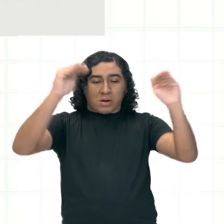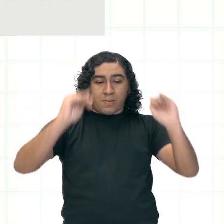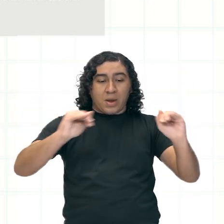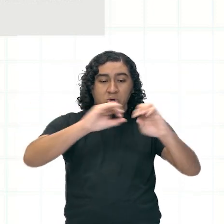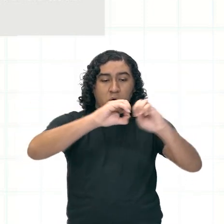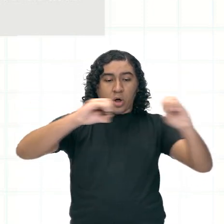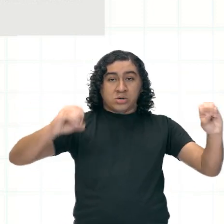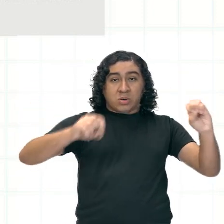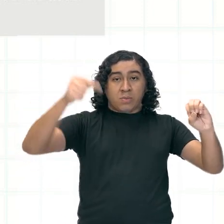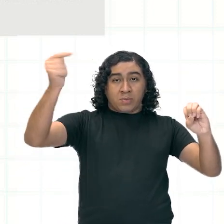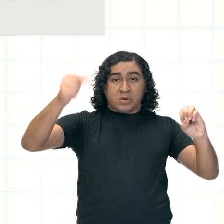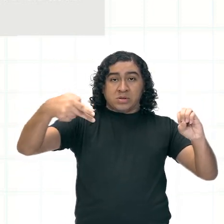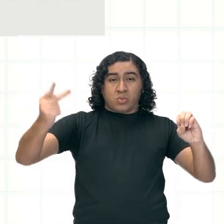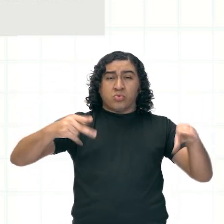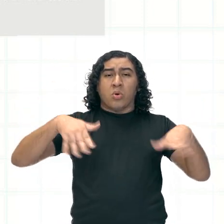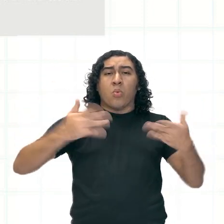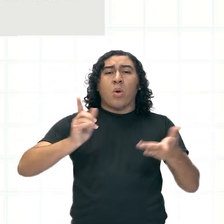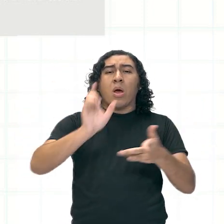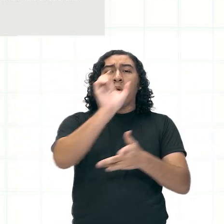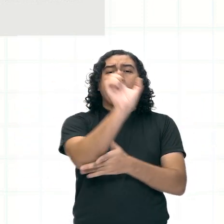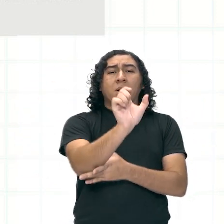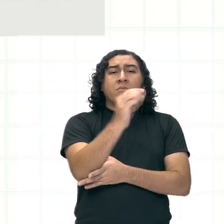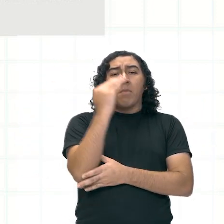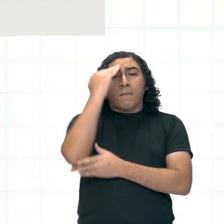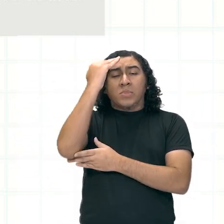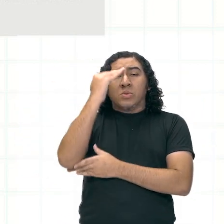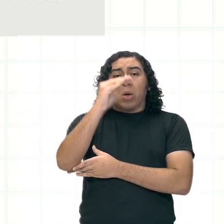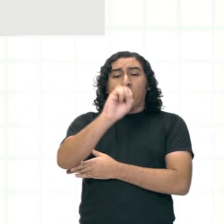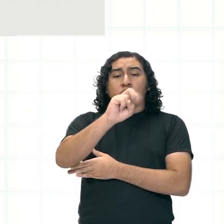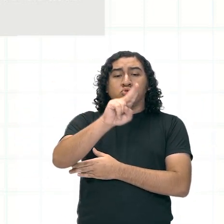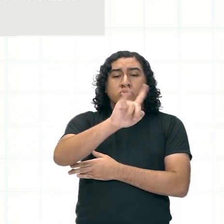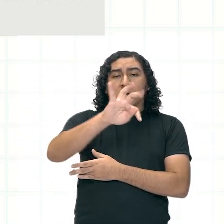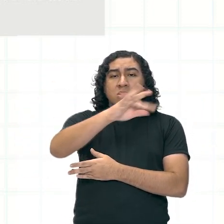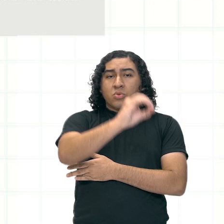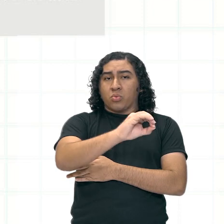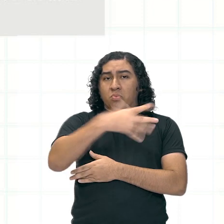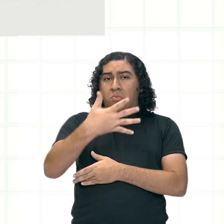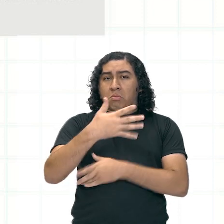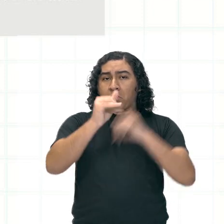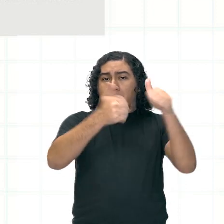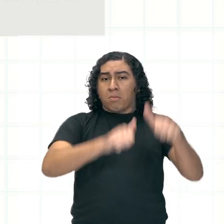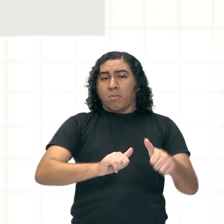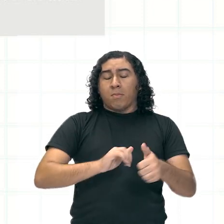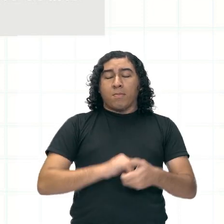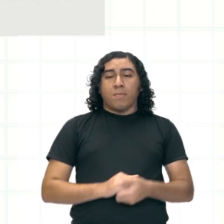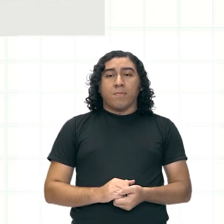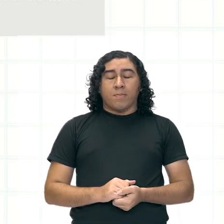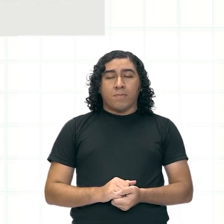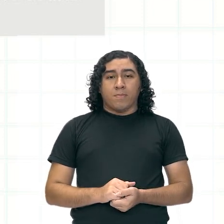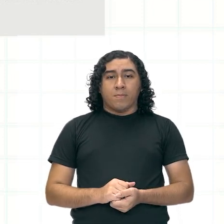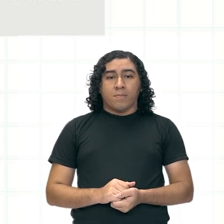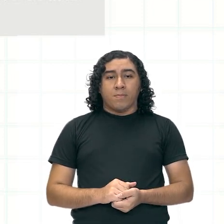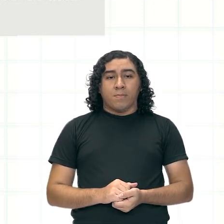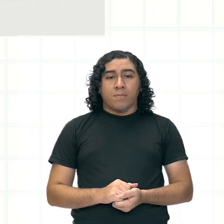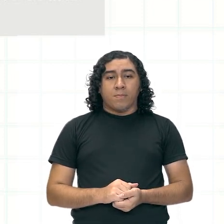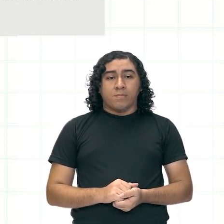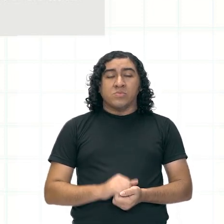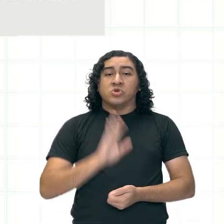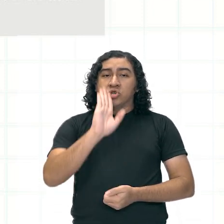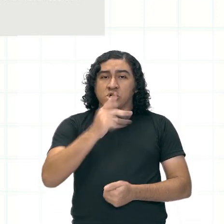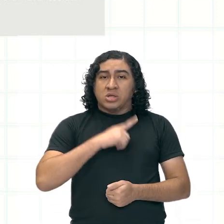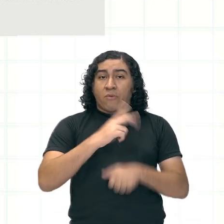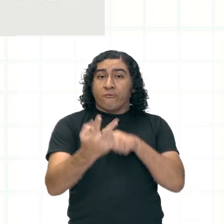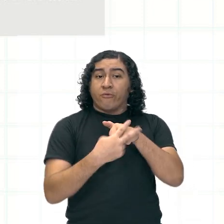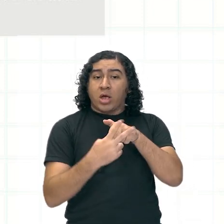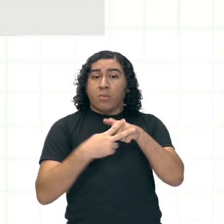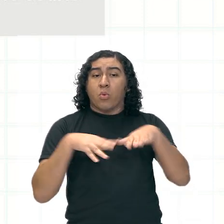oração. Quem é o sujeito do verbo reunirá? Então, vamos aqui verificar, olha só, já tem o verbo destacado.